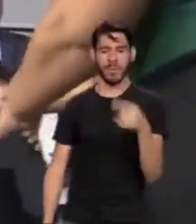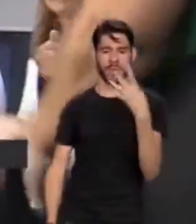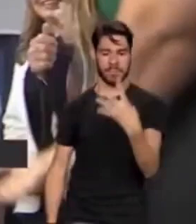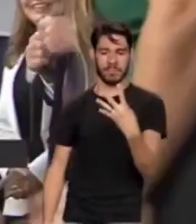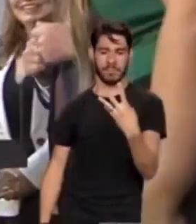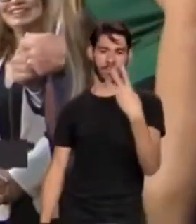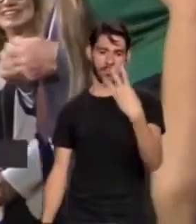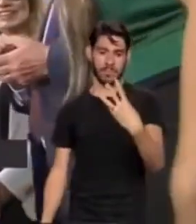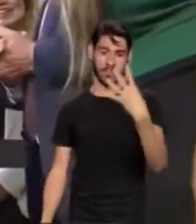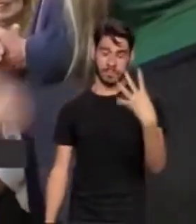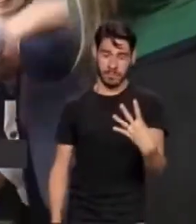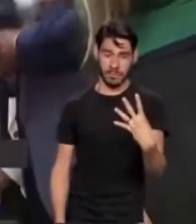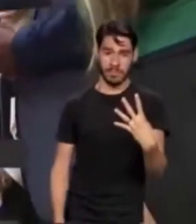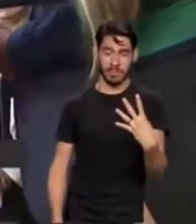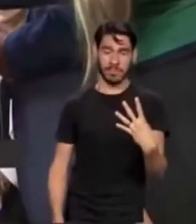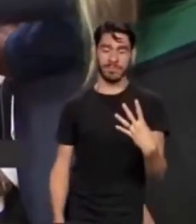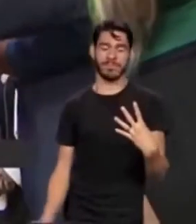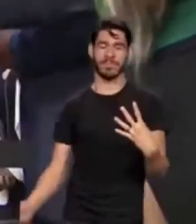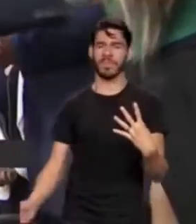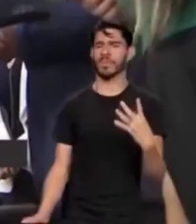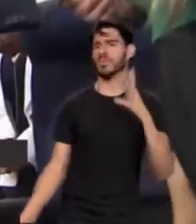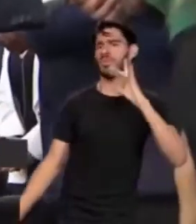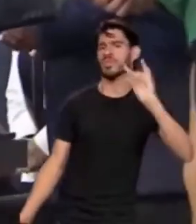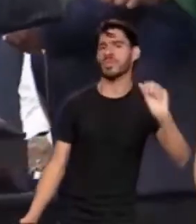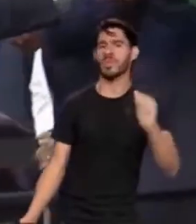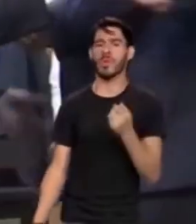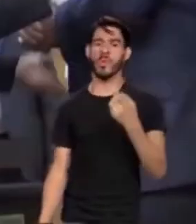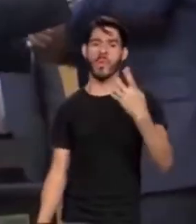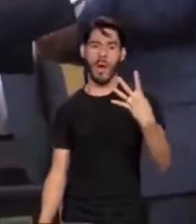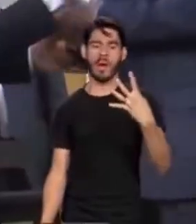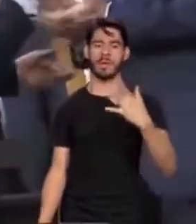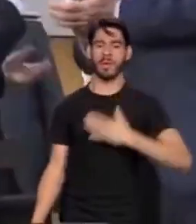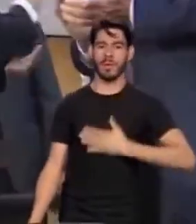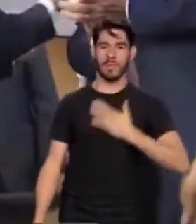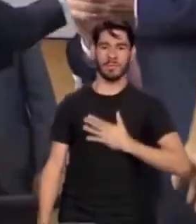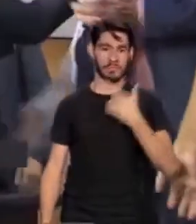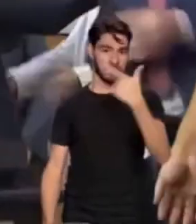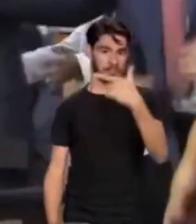14.434 de 4 de agosto de 202